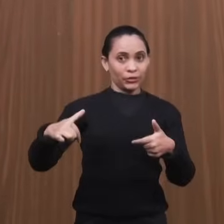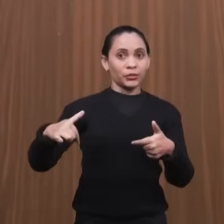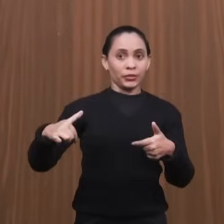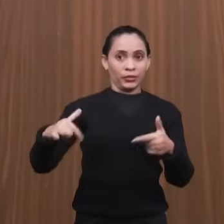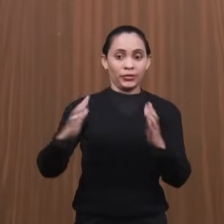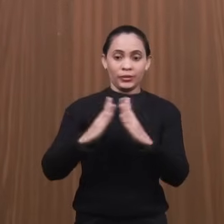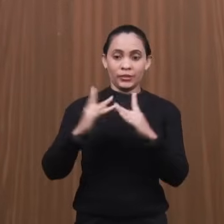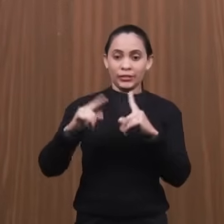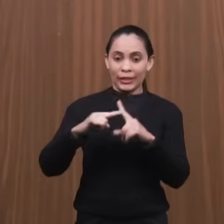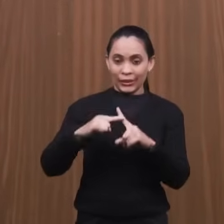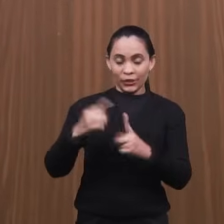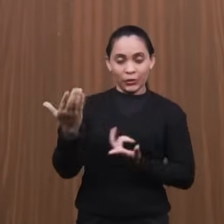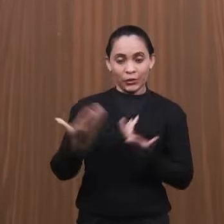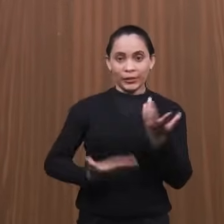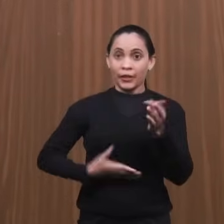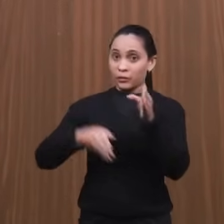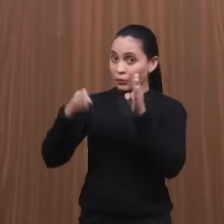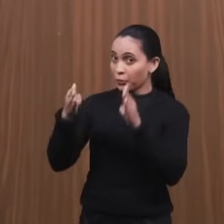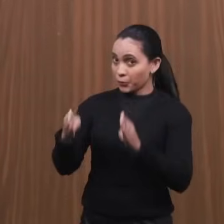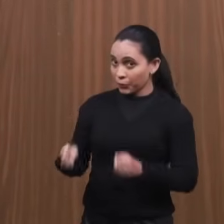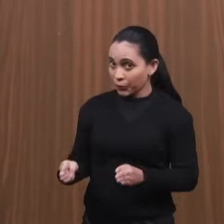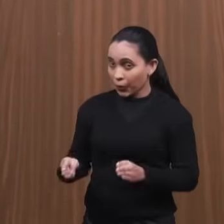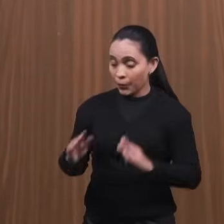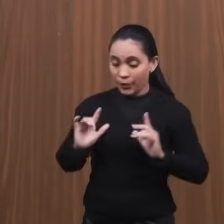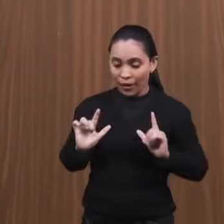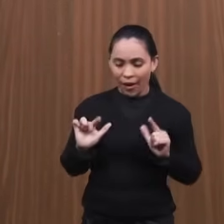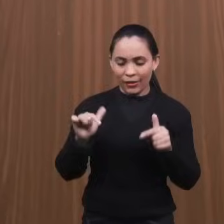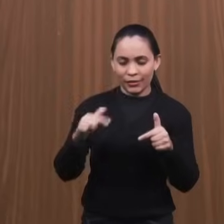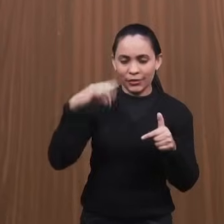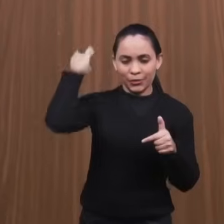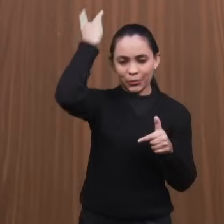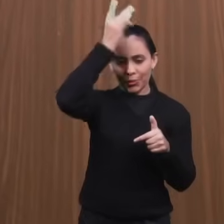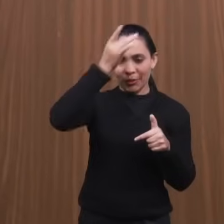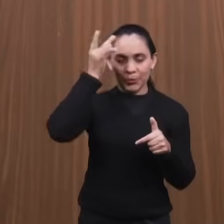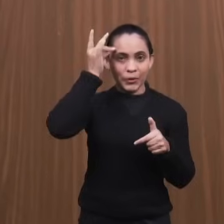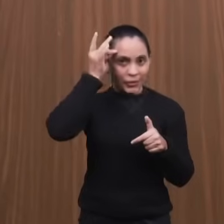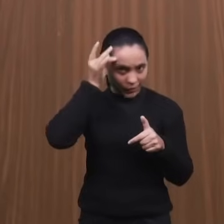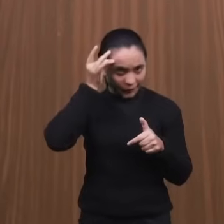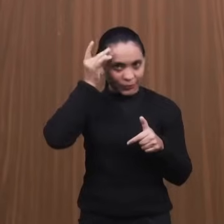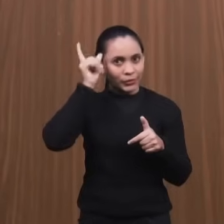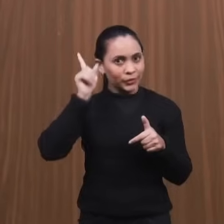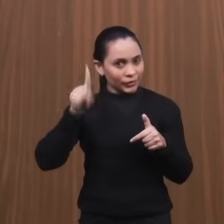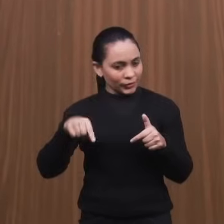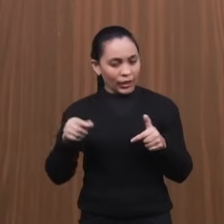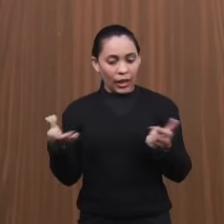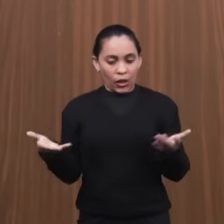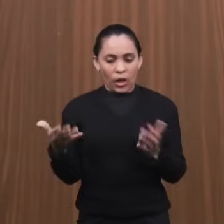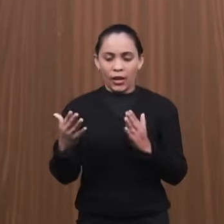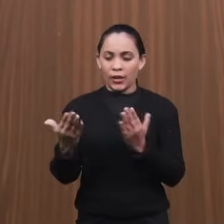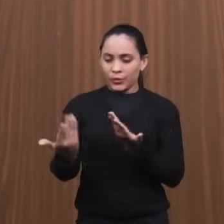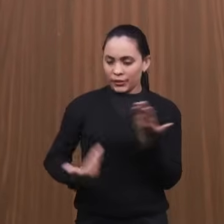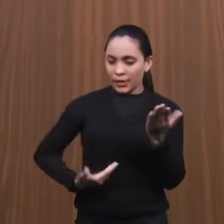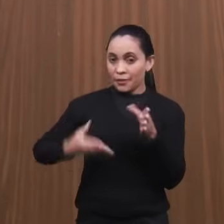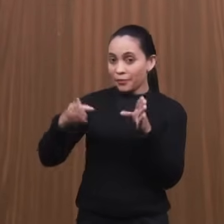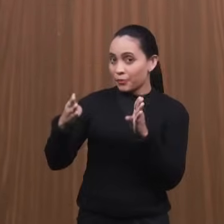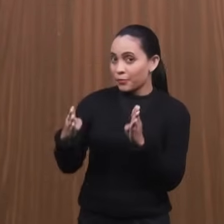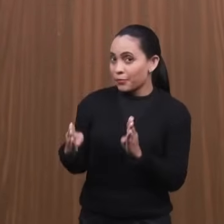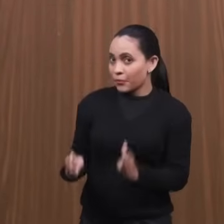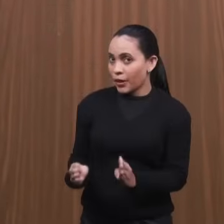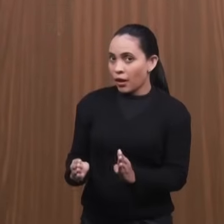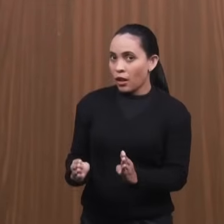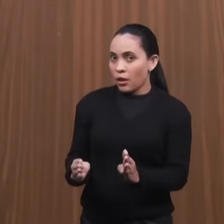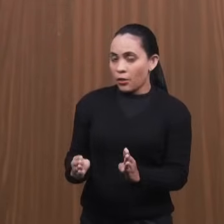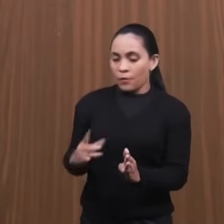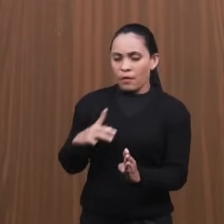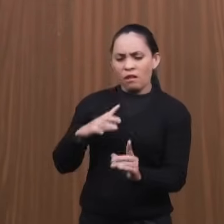está presente no meio da igreja, através da ação do Espírito Santo, isto faz com que a igreja não seja